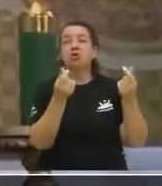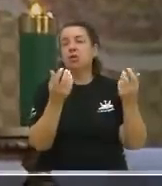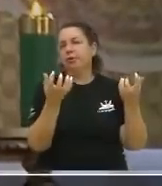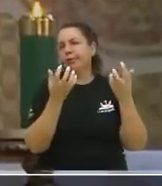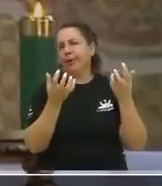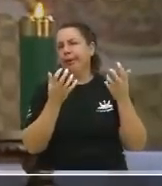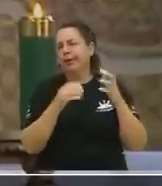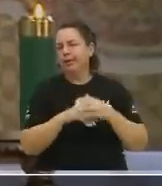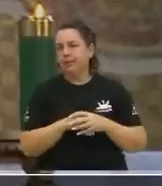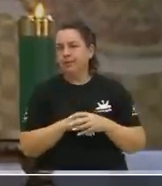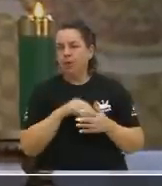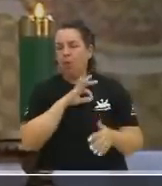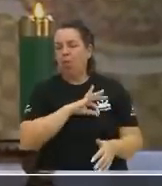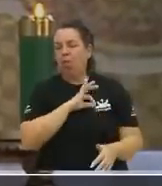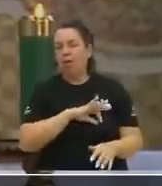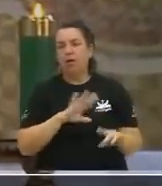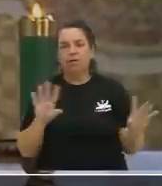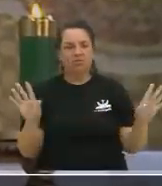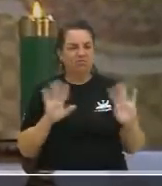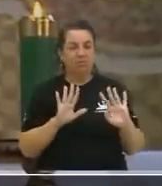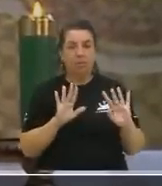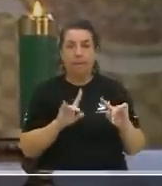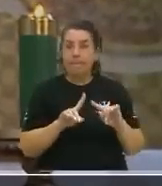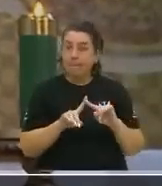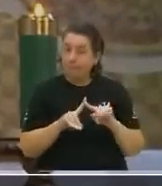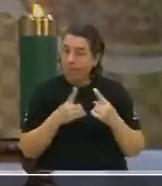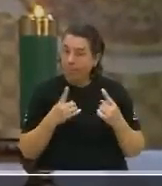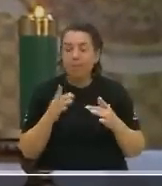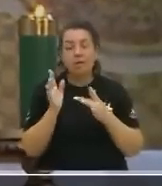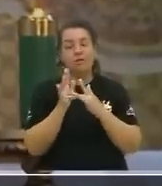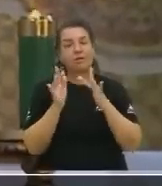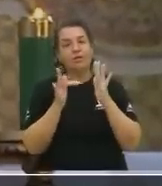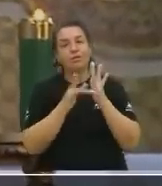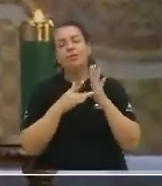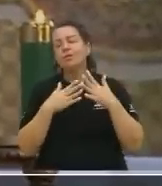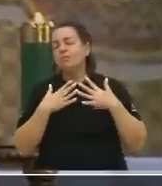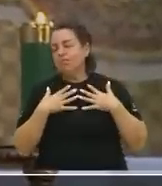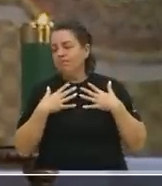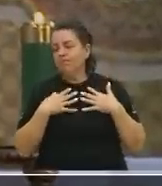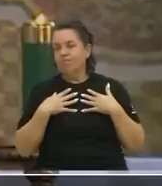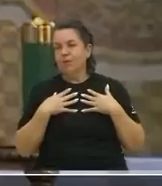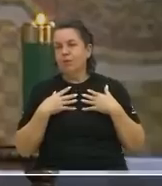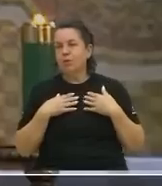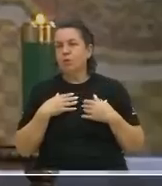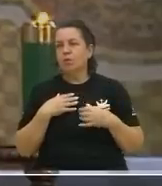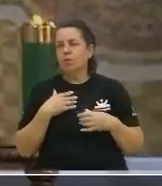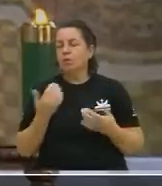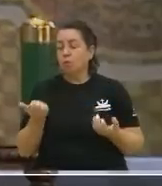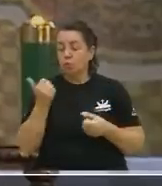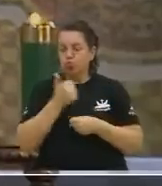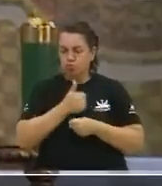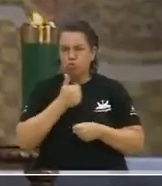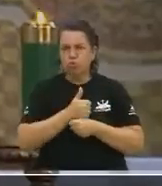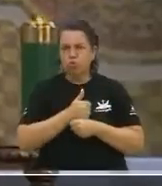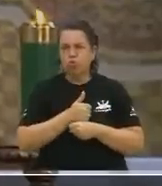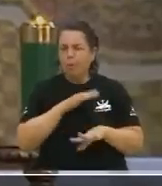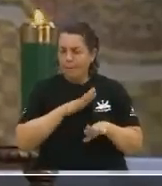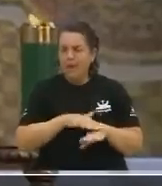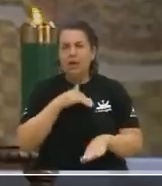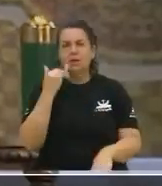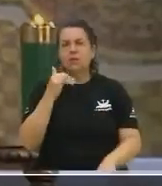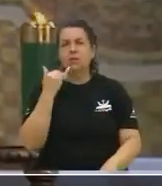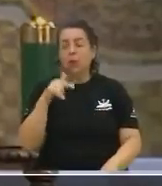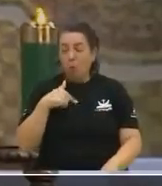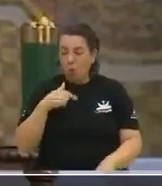dinheirinho que ganham no final do dia. Não, Jesus se coloca como dono, entre